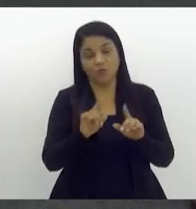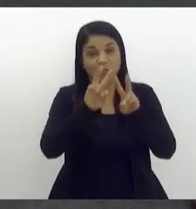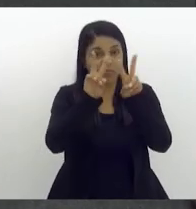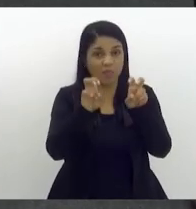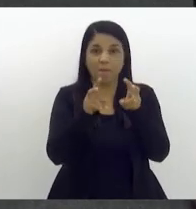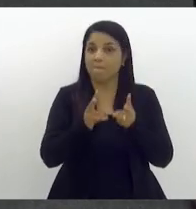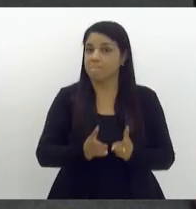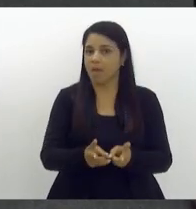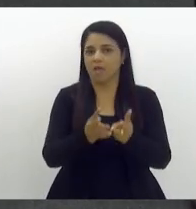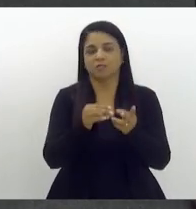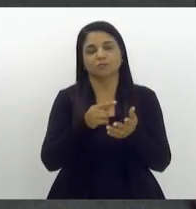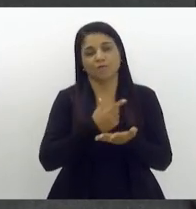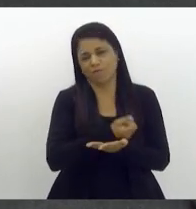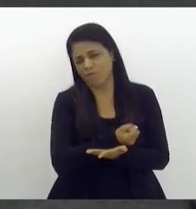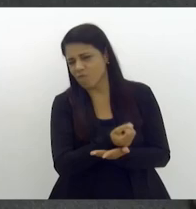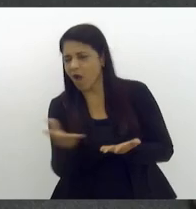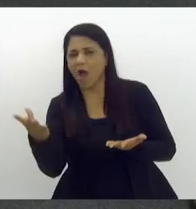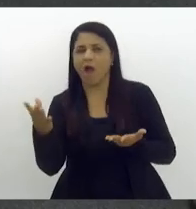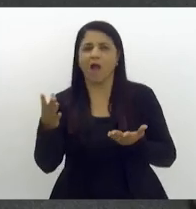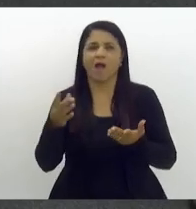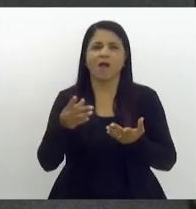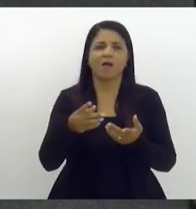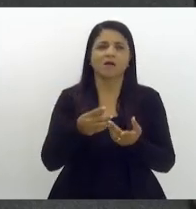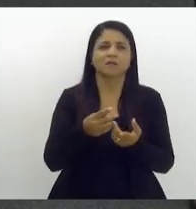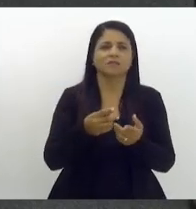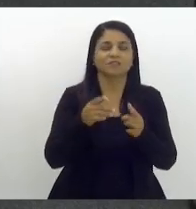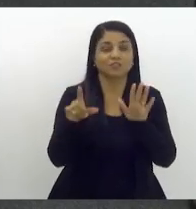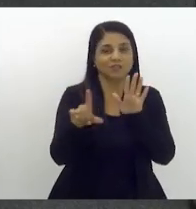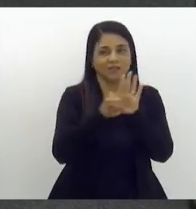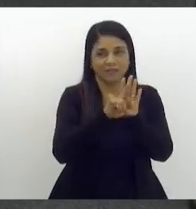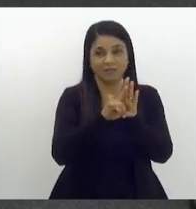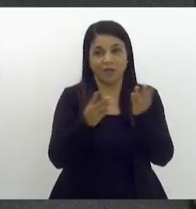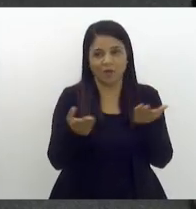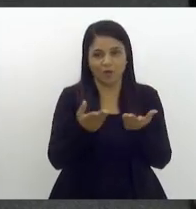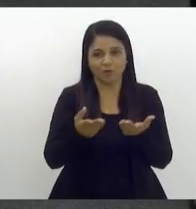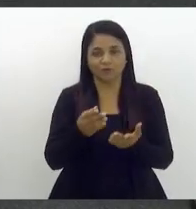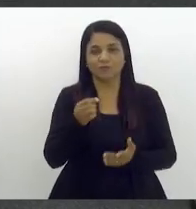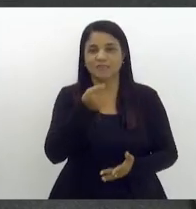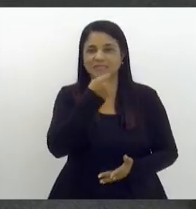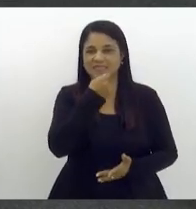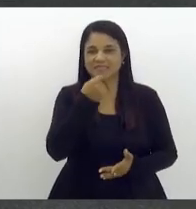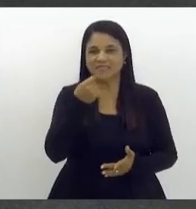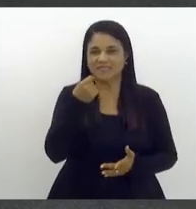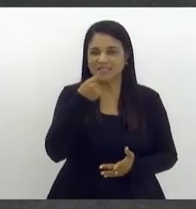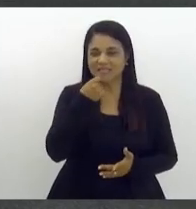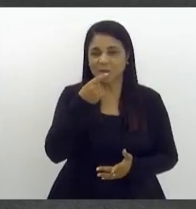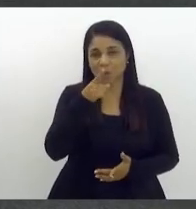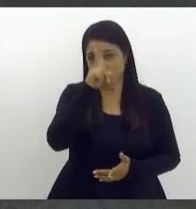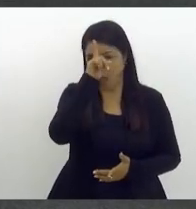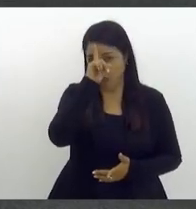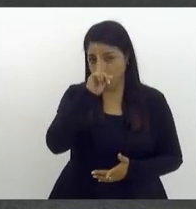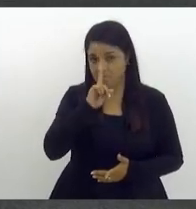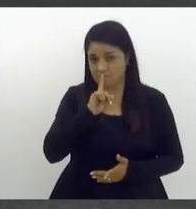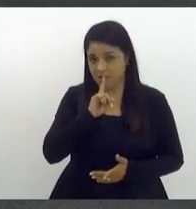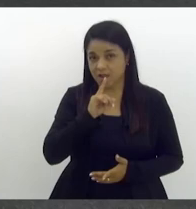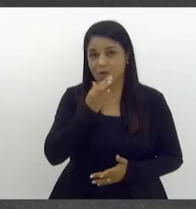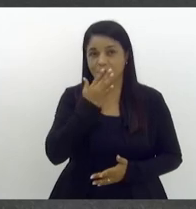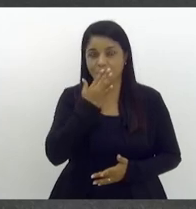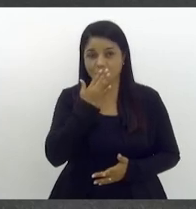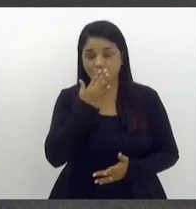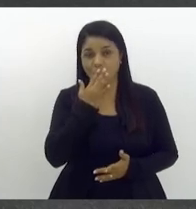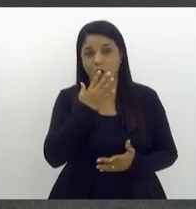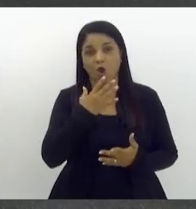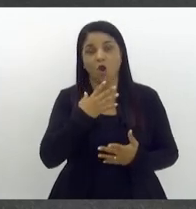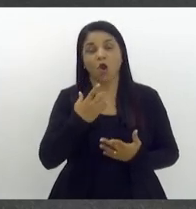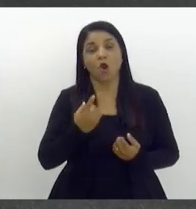inclusive, senhora presidenta, a senhora está de amarelo, é o setembro amarelo de combate ao suicídio